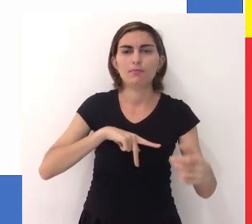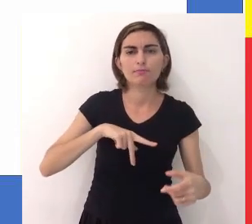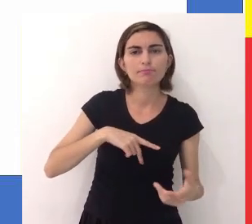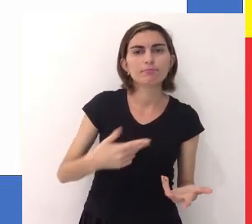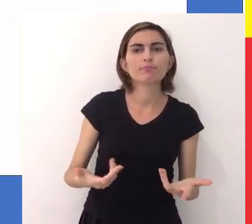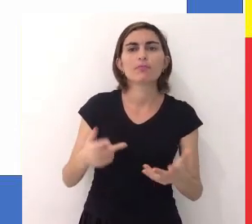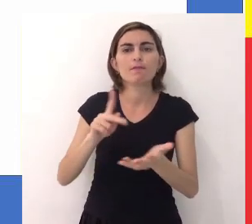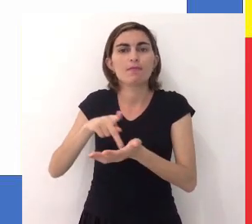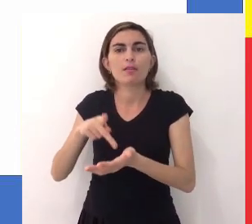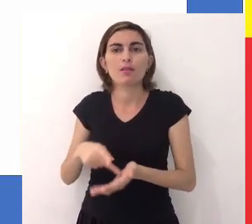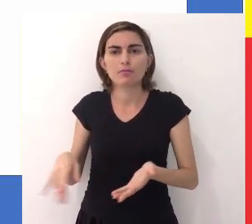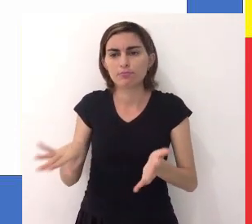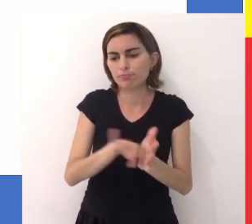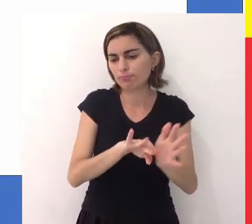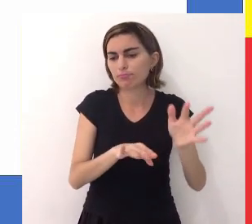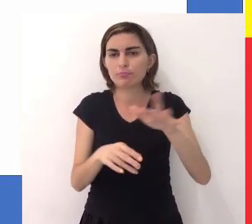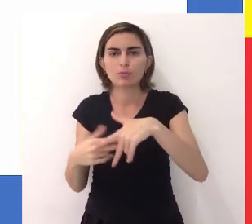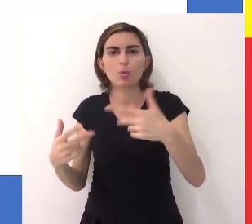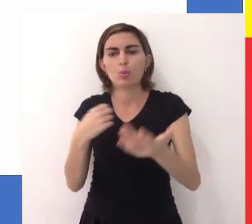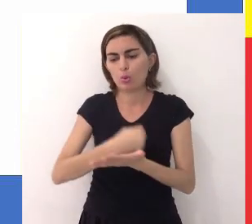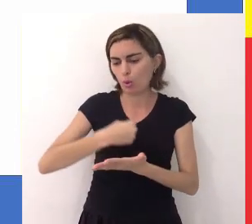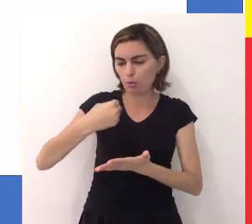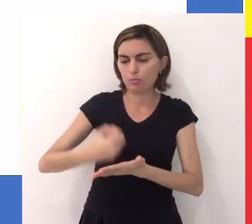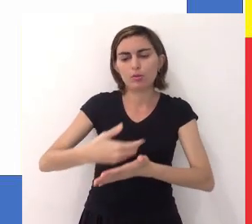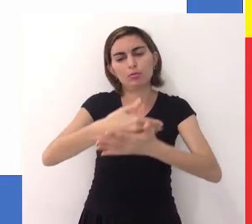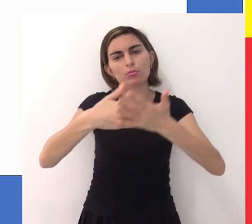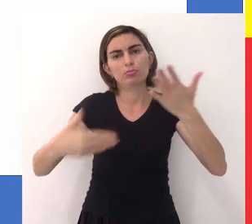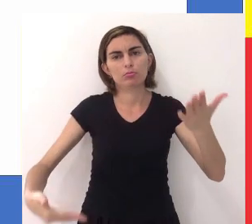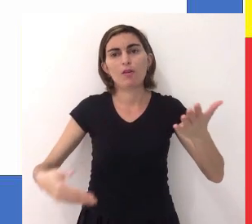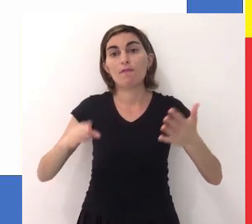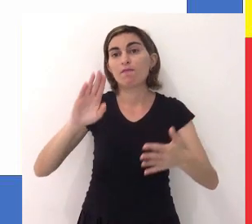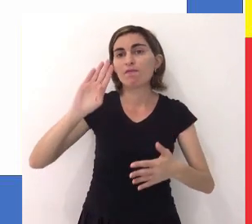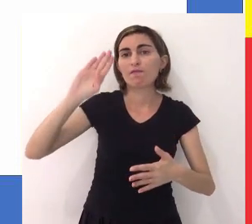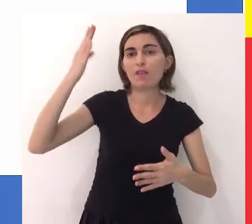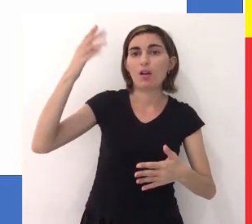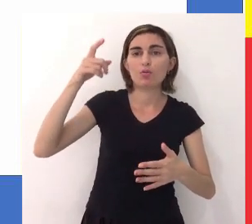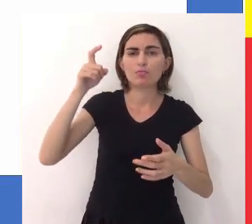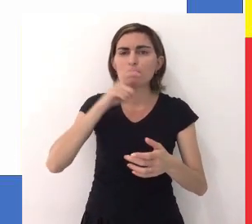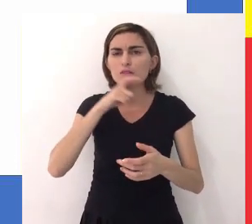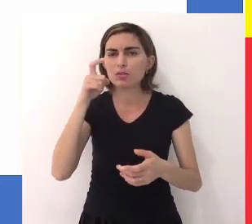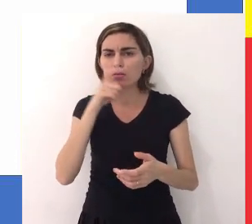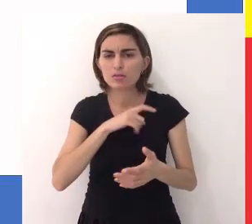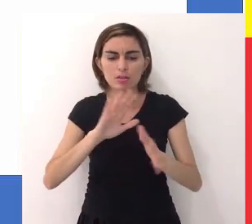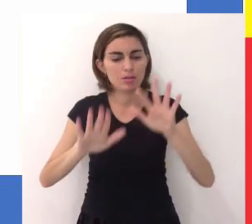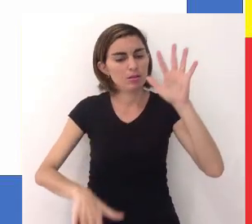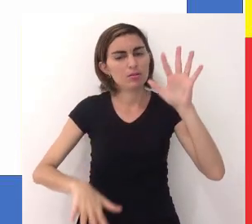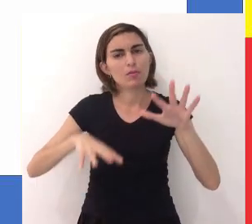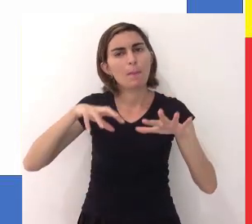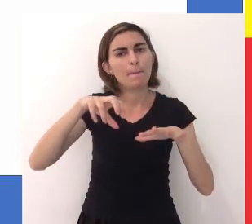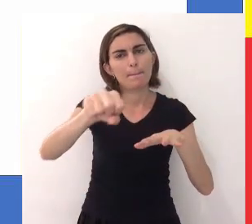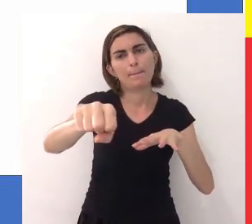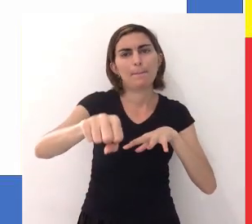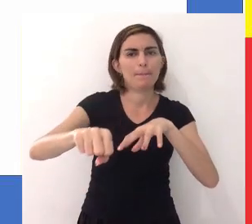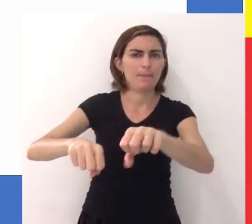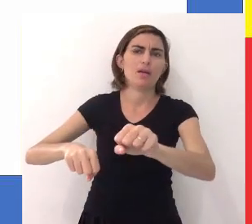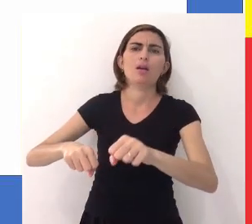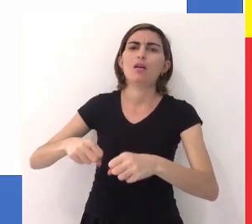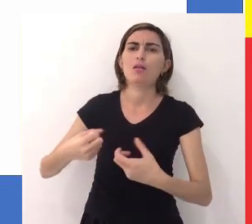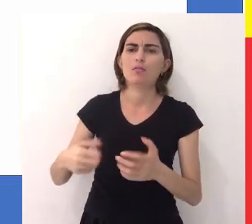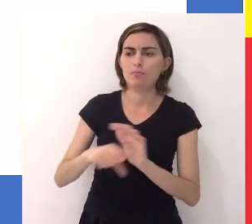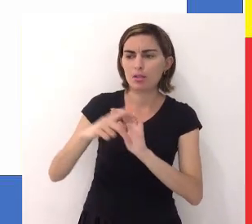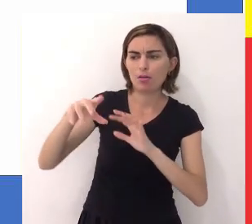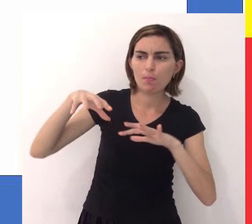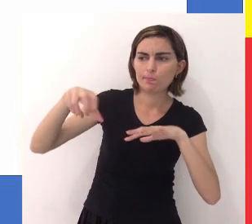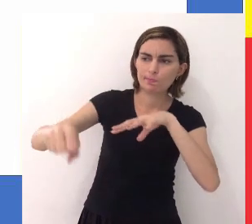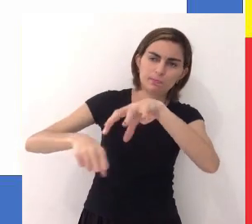com verdadeiros documentos, né, muitas vezes forjados e que se tomam de alguns produtores, de